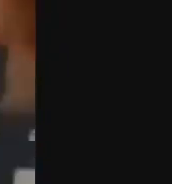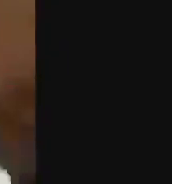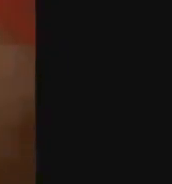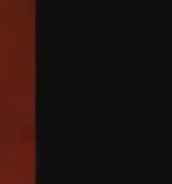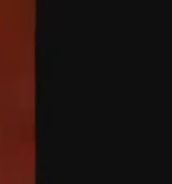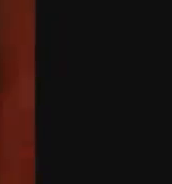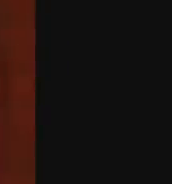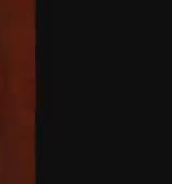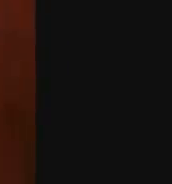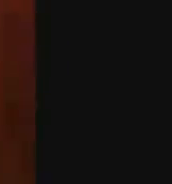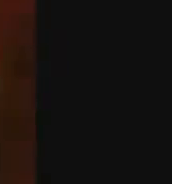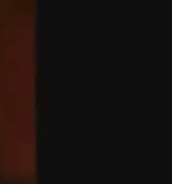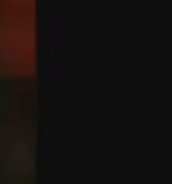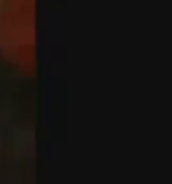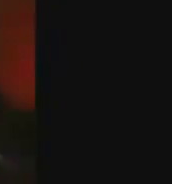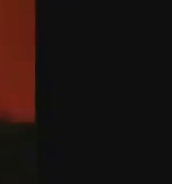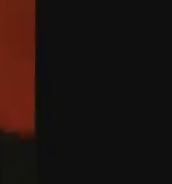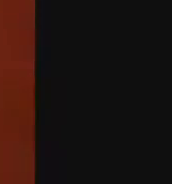Estou querendo pegar a bandeira.